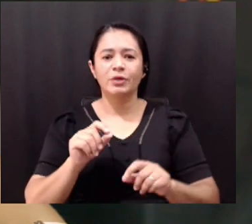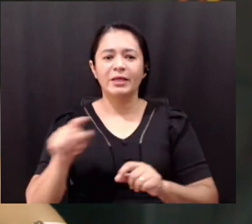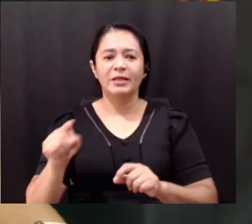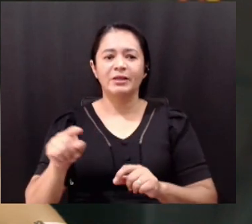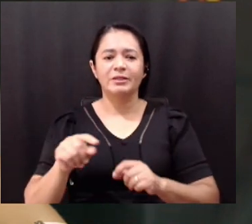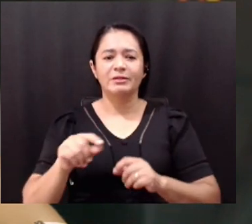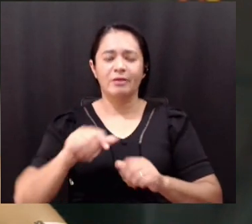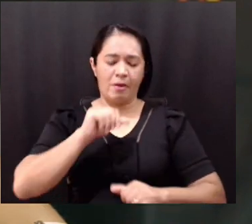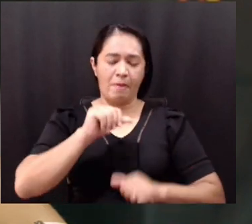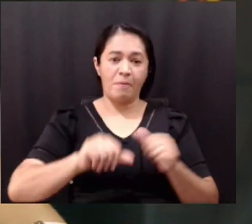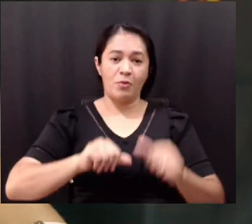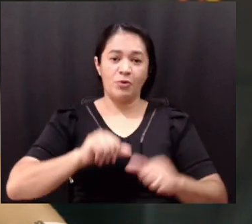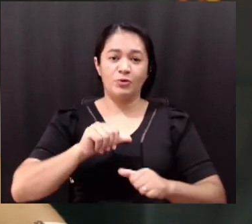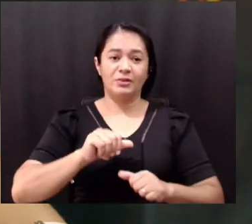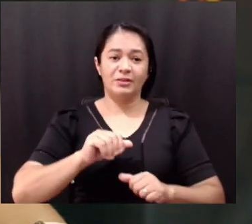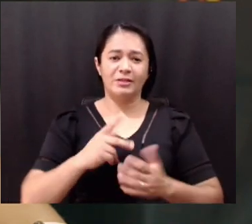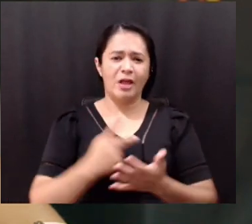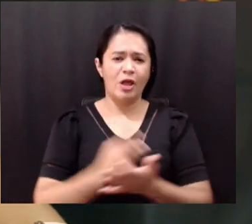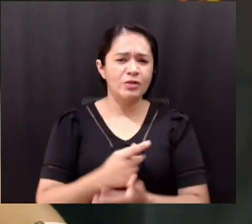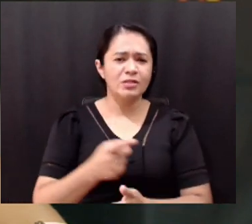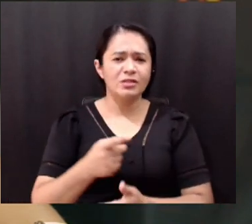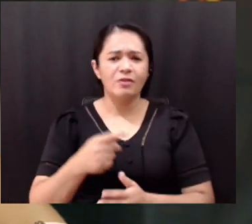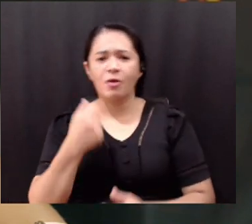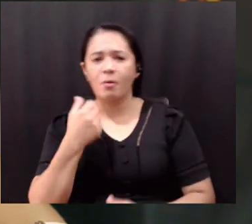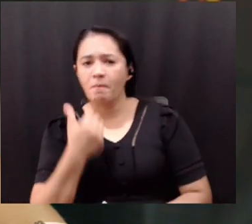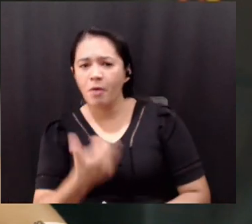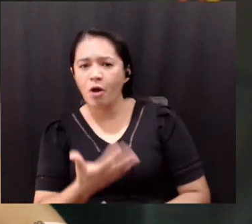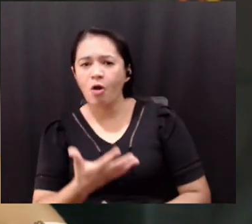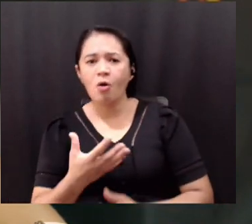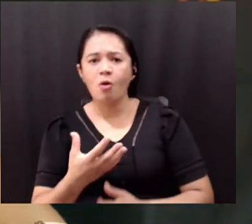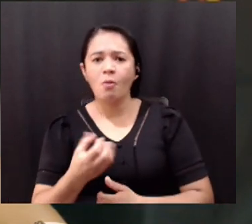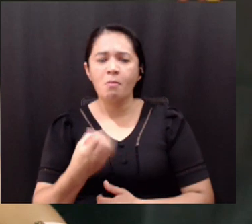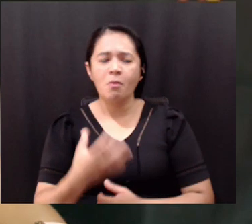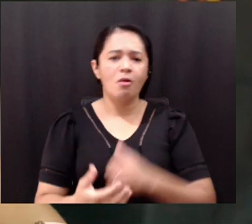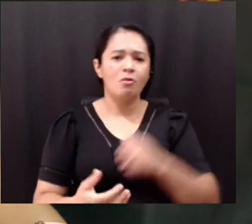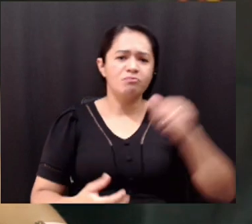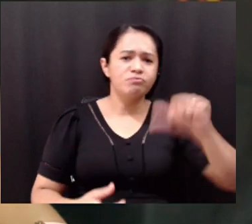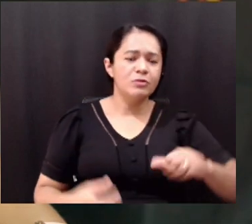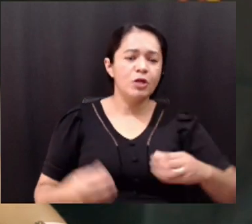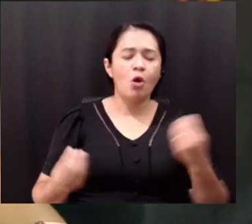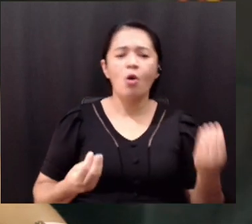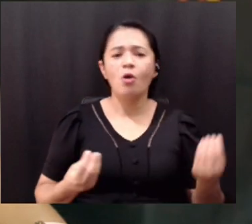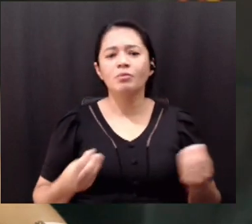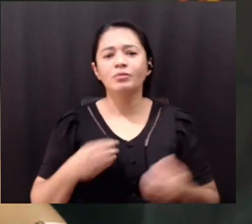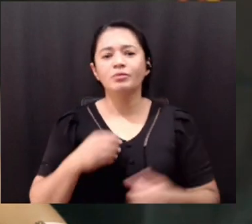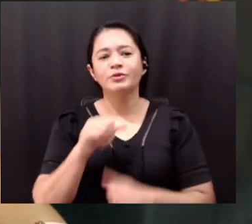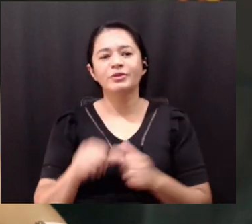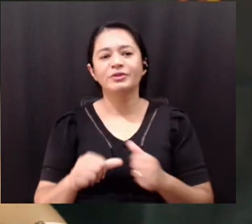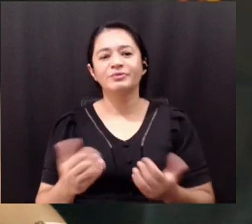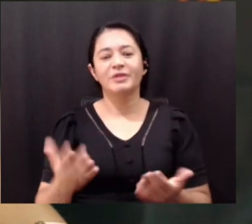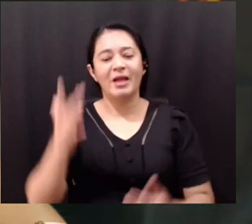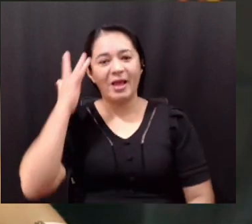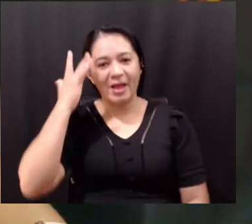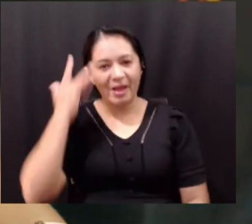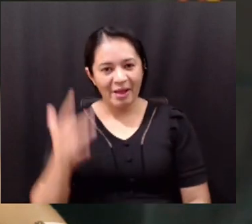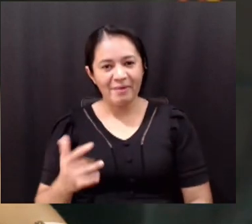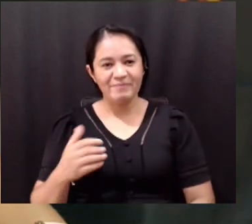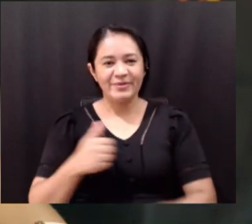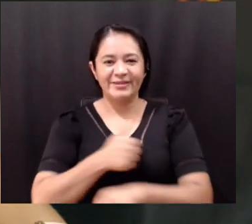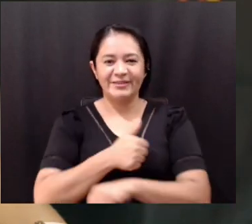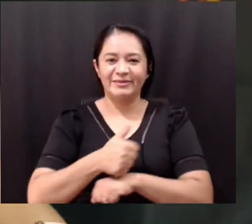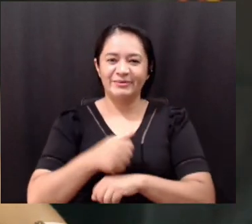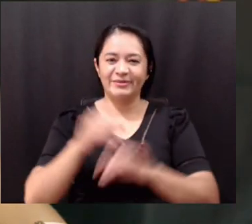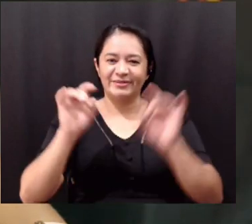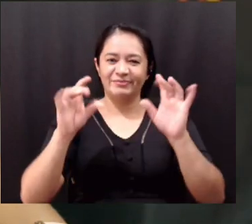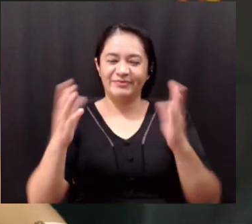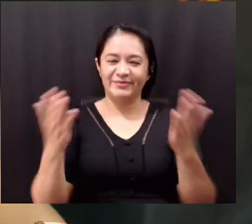foi positiva, foi negativa, as pessoas realmente mudaram. O que mudou? Nós vamos falar amanhã com especialistas aqui no nosso Estúdio